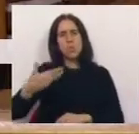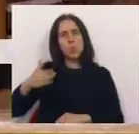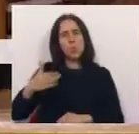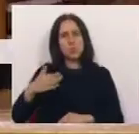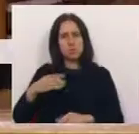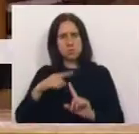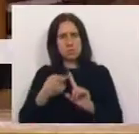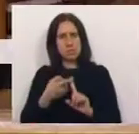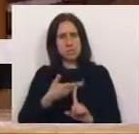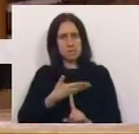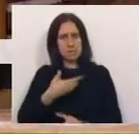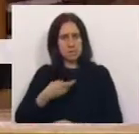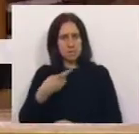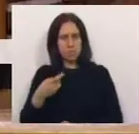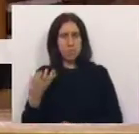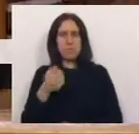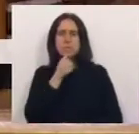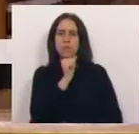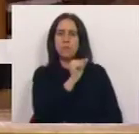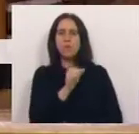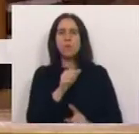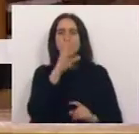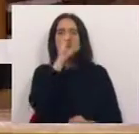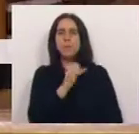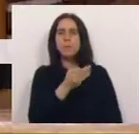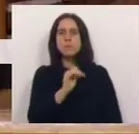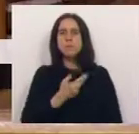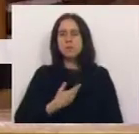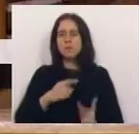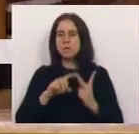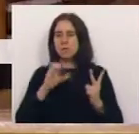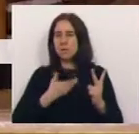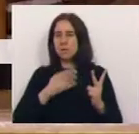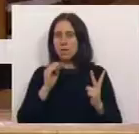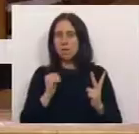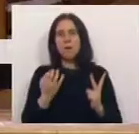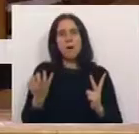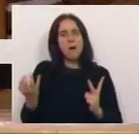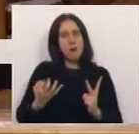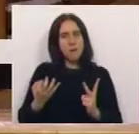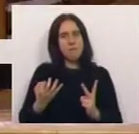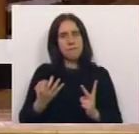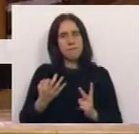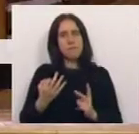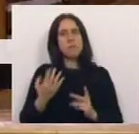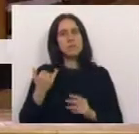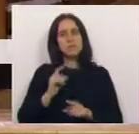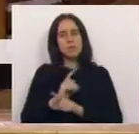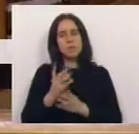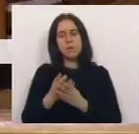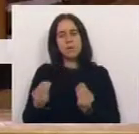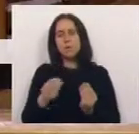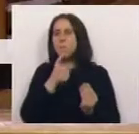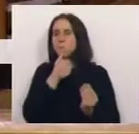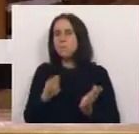uma decisão do governo PSD-CDS, ainda que tenha vindo consolidar uma resolução